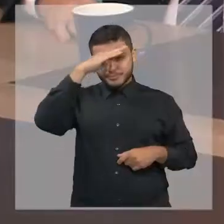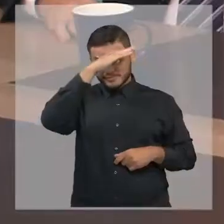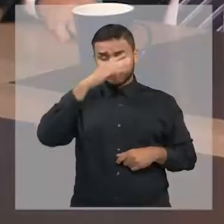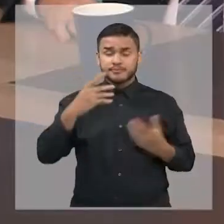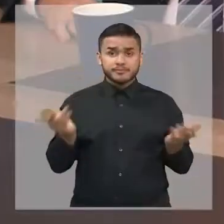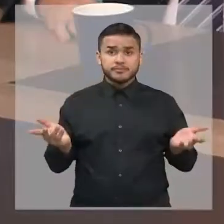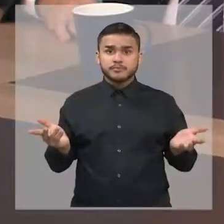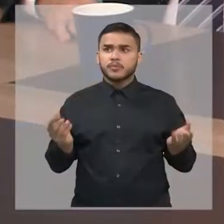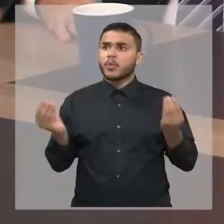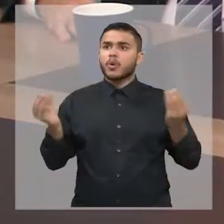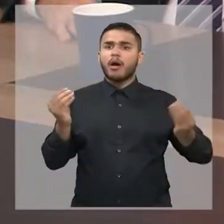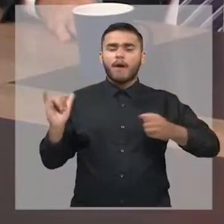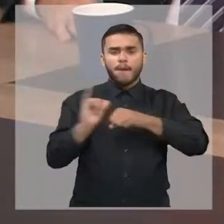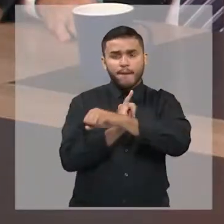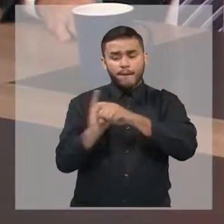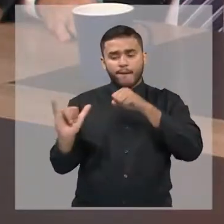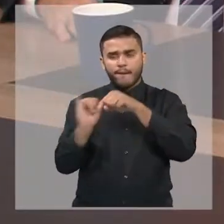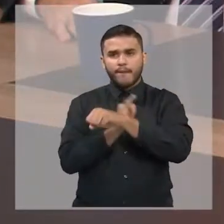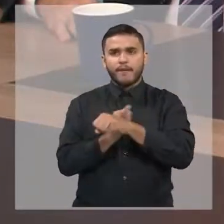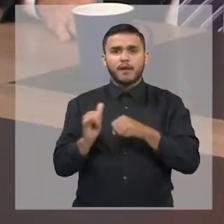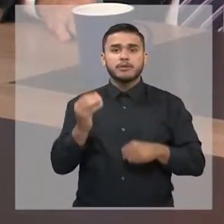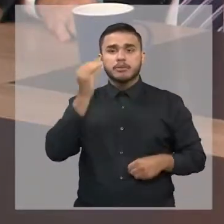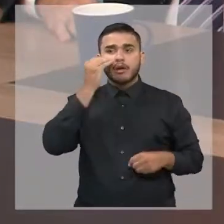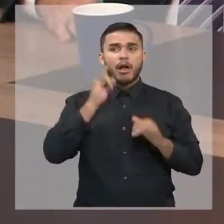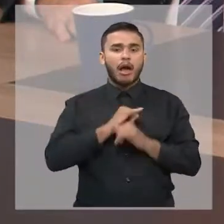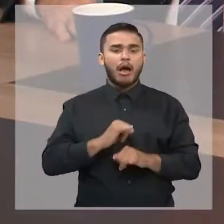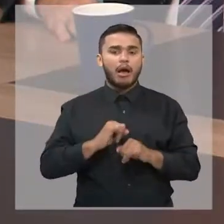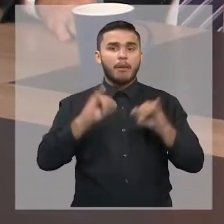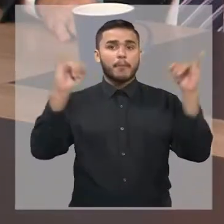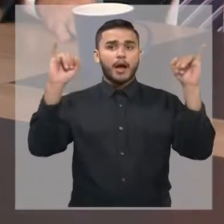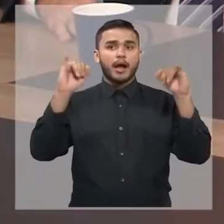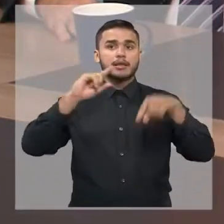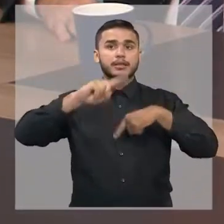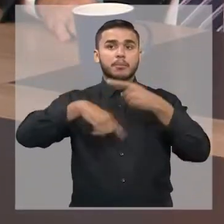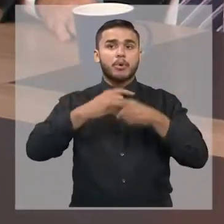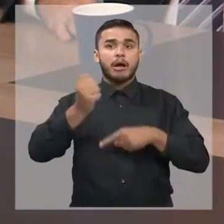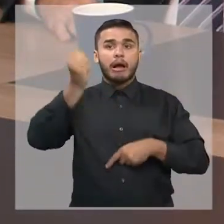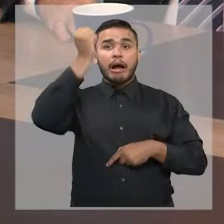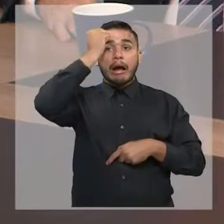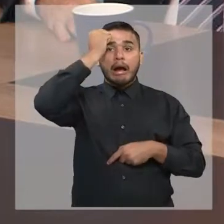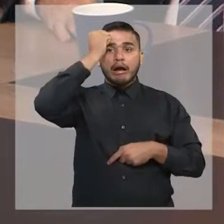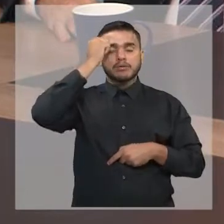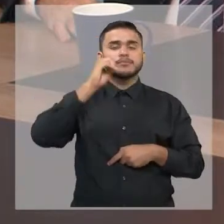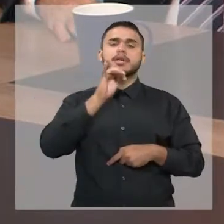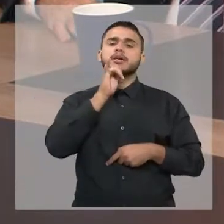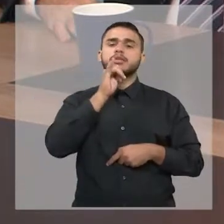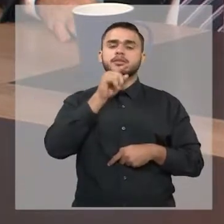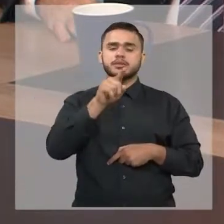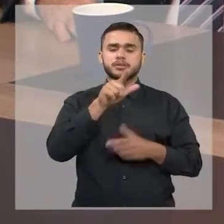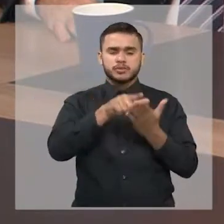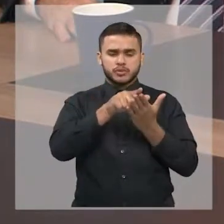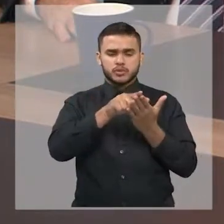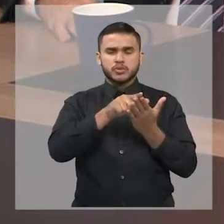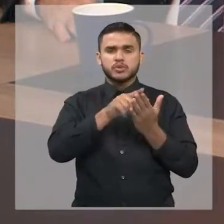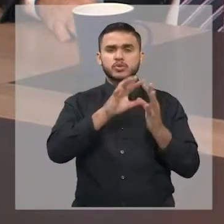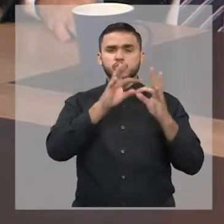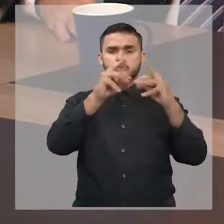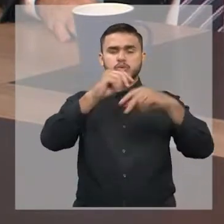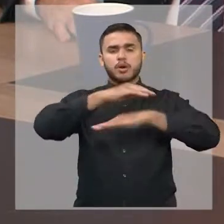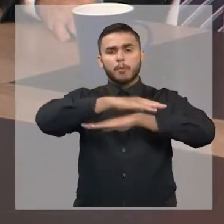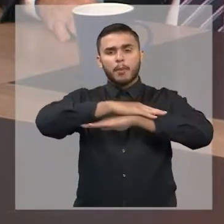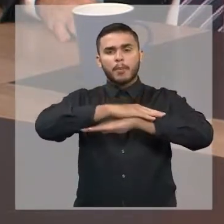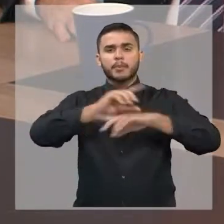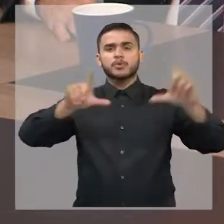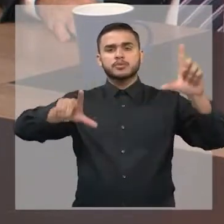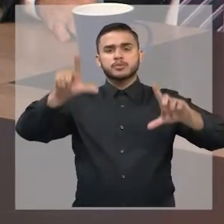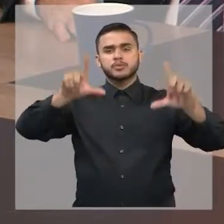pode ser uma forma de estratégia. Né? Ontem, por exemplo, eles passaram em quase todos os jornais, no Jornal Nacional,